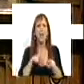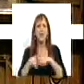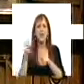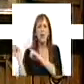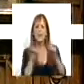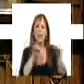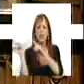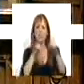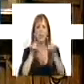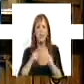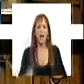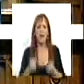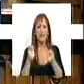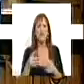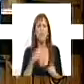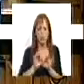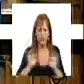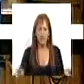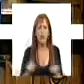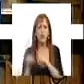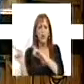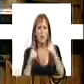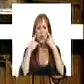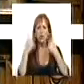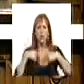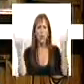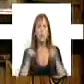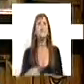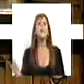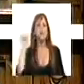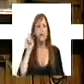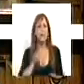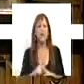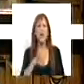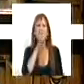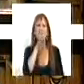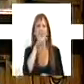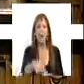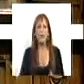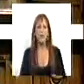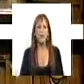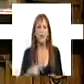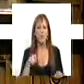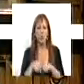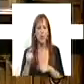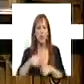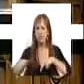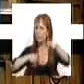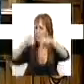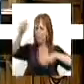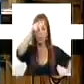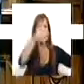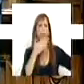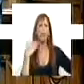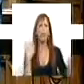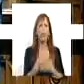política de transportes, investindo de forma séria nos transportes públicos e, sobretudo, na ferrovia. Uma política de mobilidade